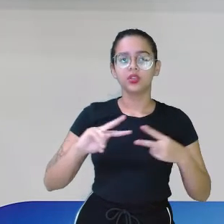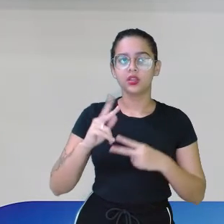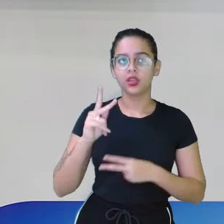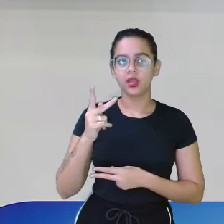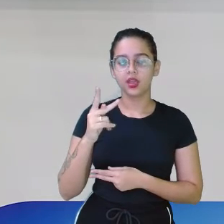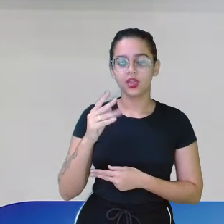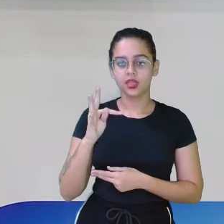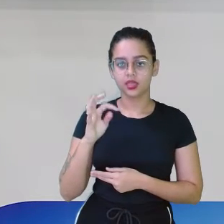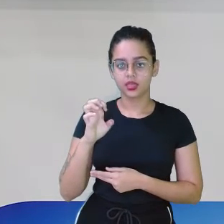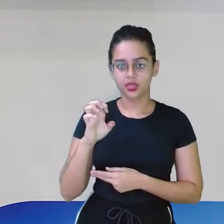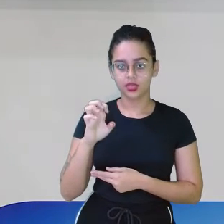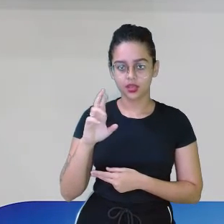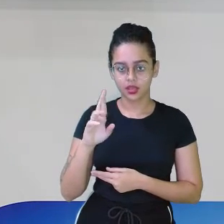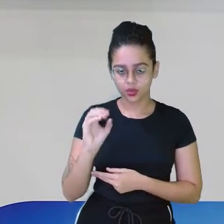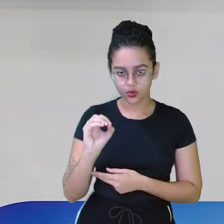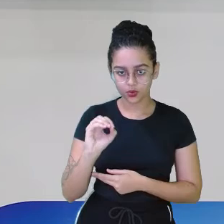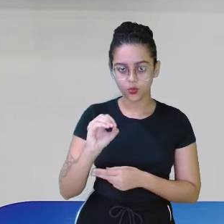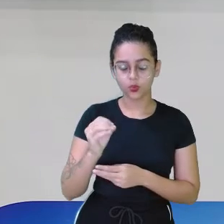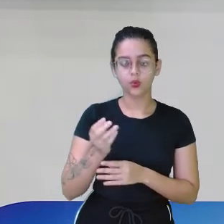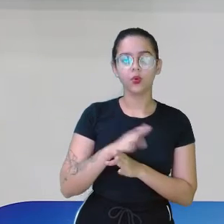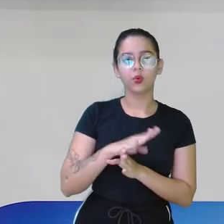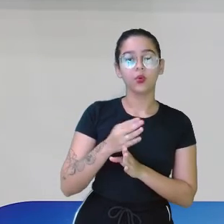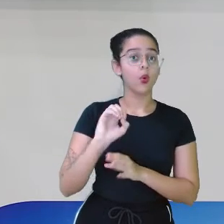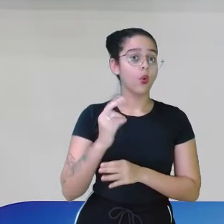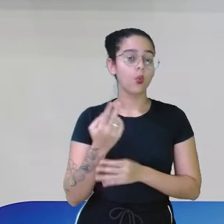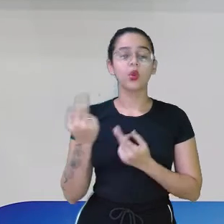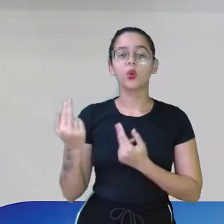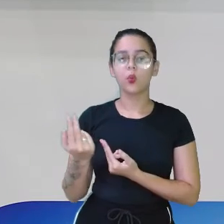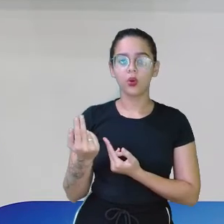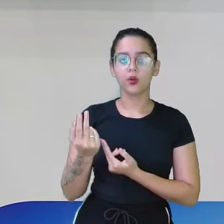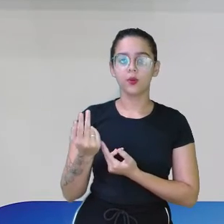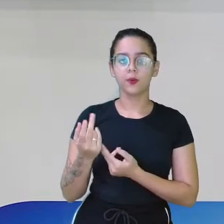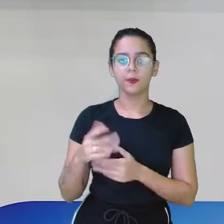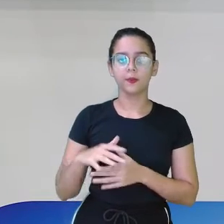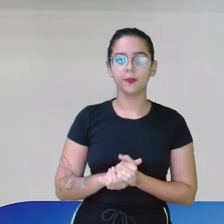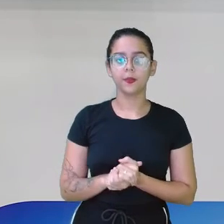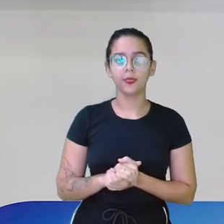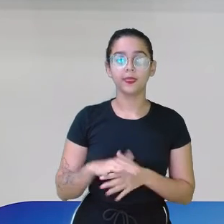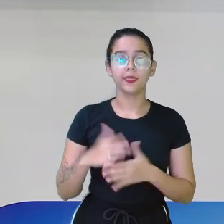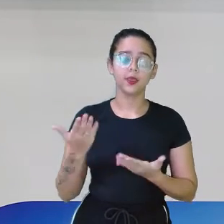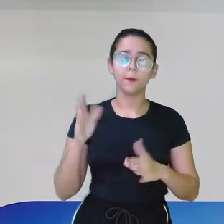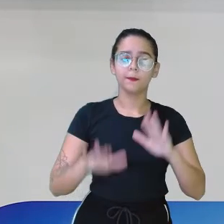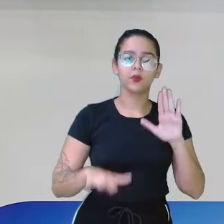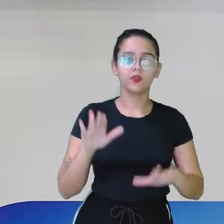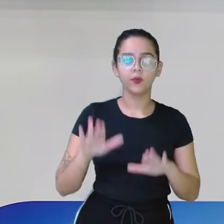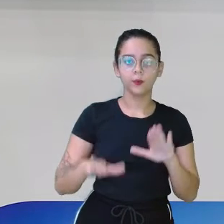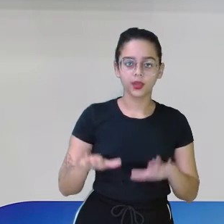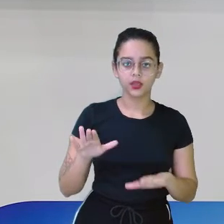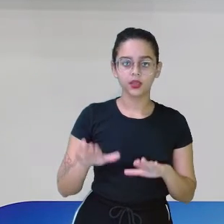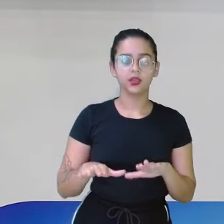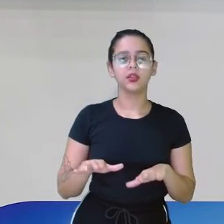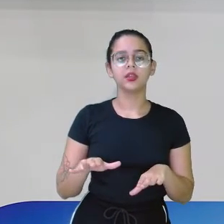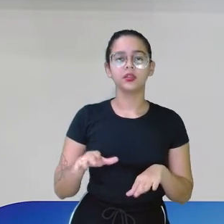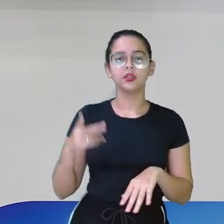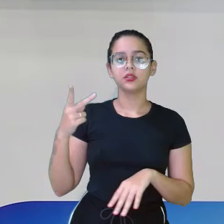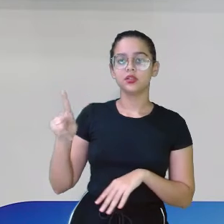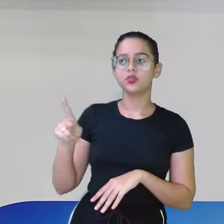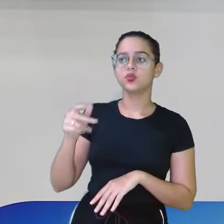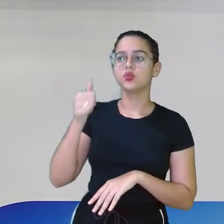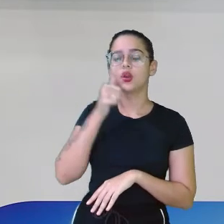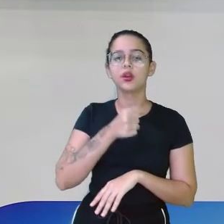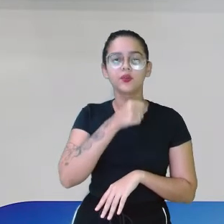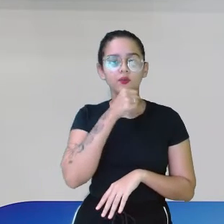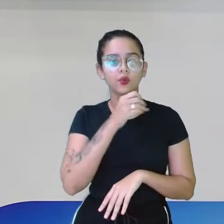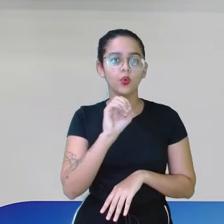né, híbrido, ou se são homozigotos, né? Exato. Então, provavelmente na sua avó e seu